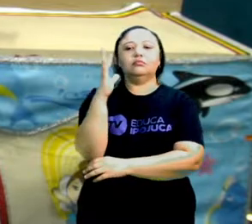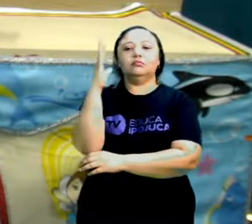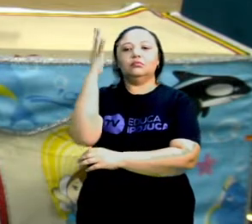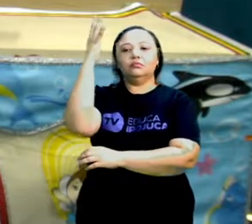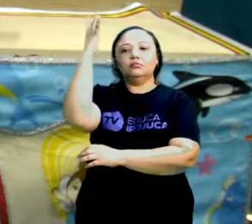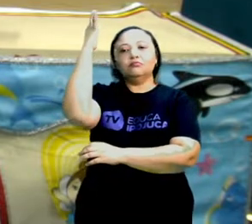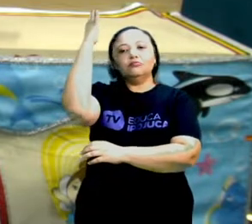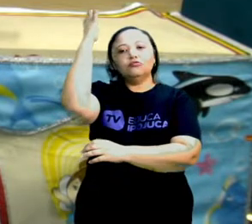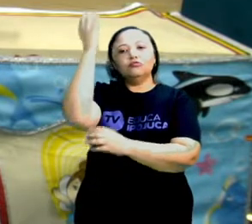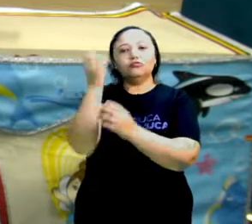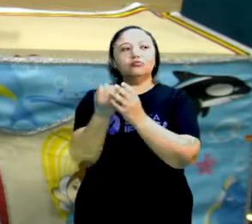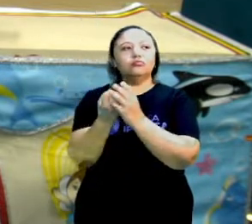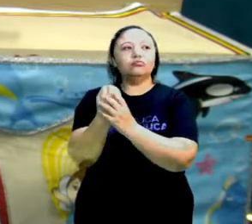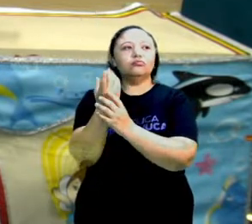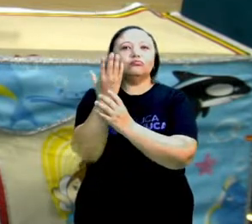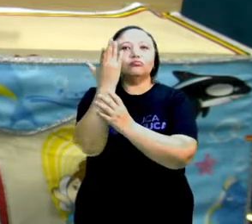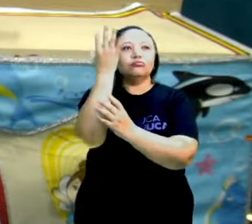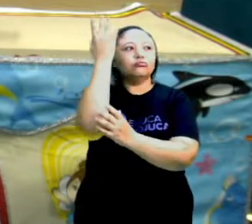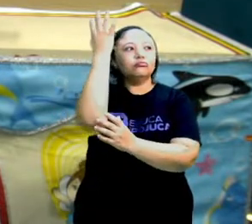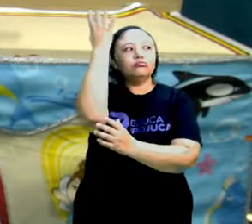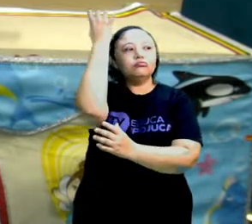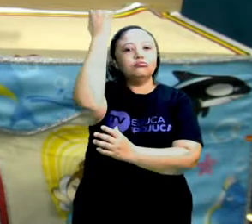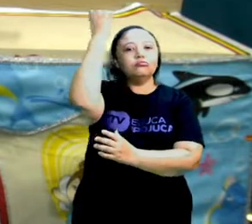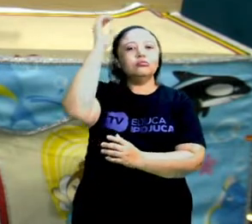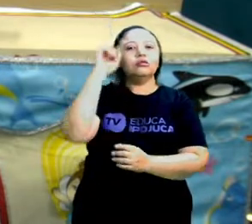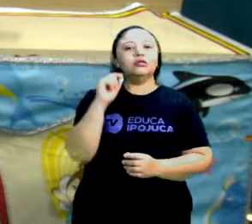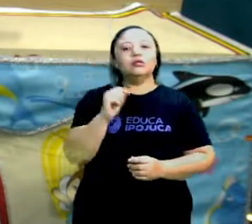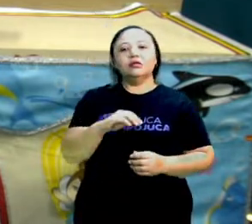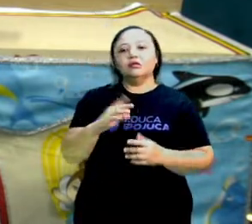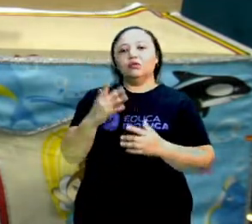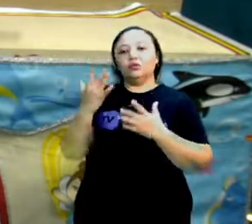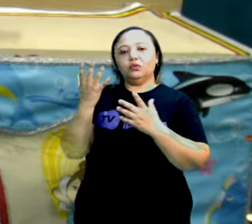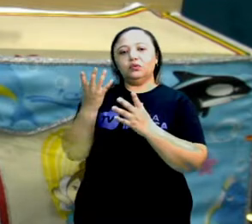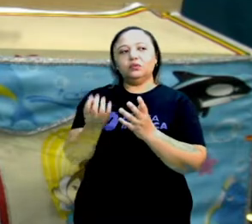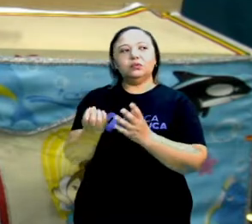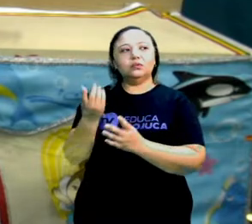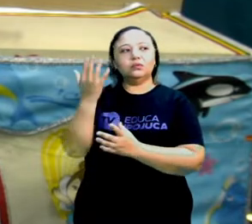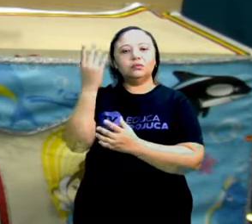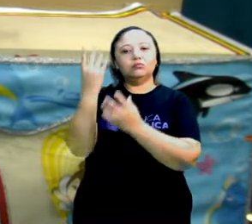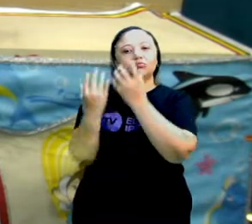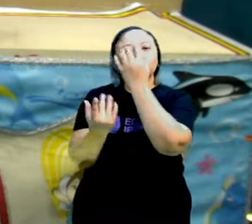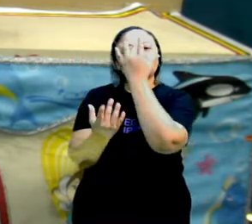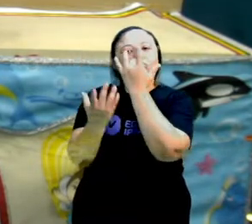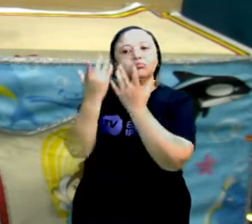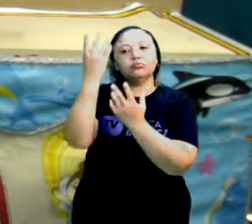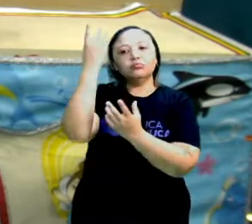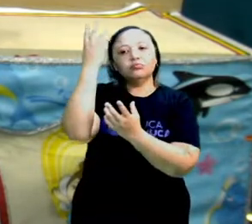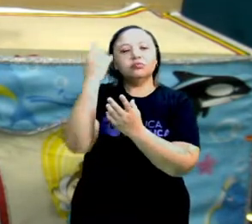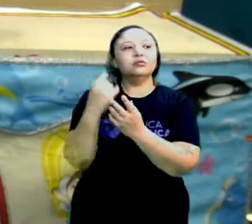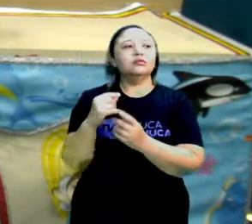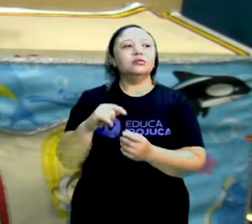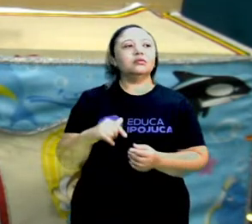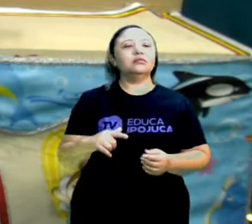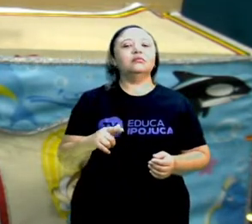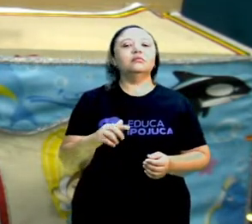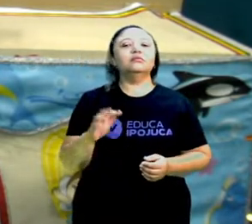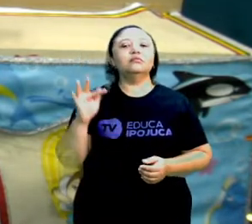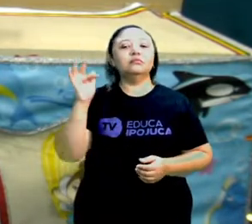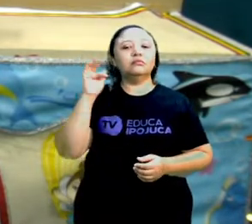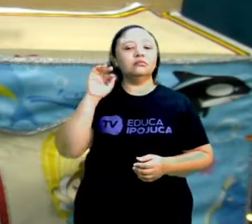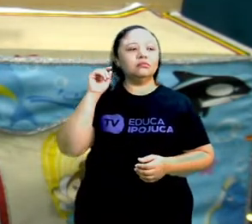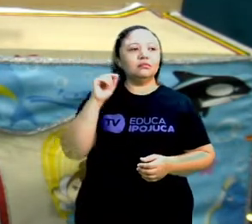Eita! Tão preta a fumaça. Aquele monte de fumaça. Saía. Queimando o pneu. Isso